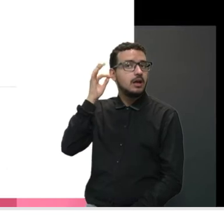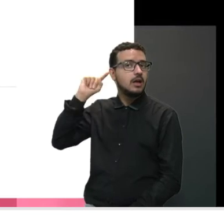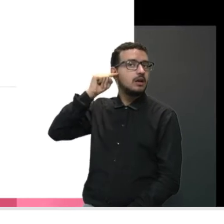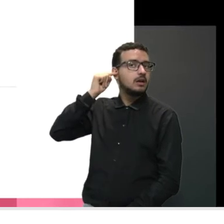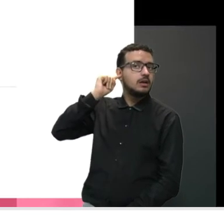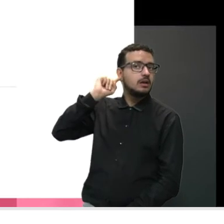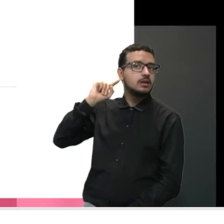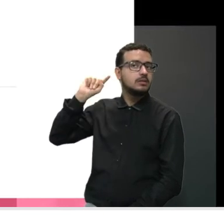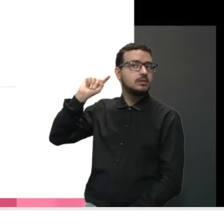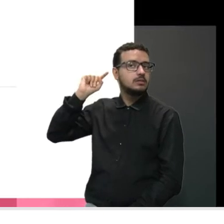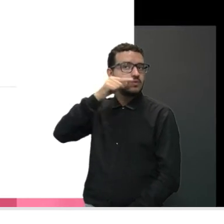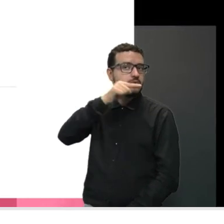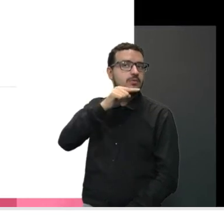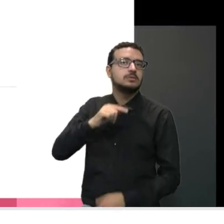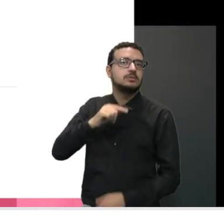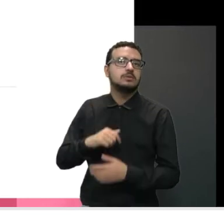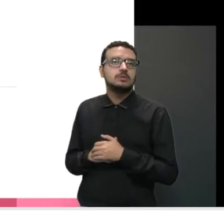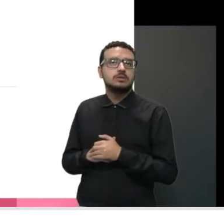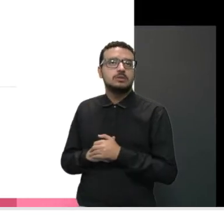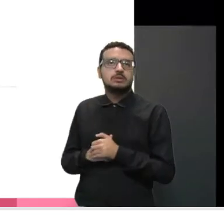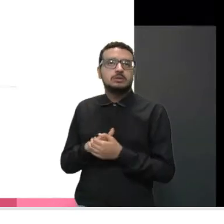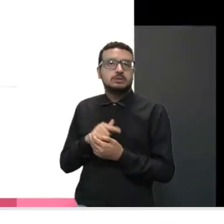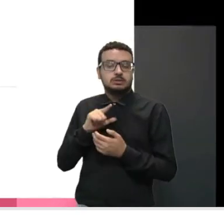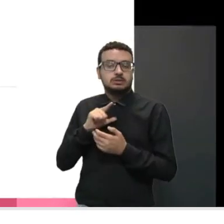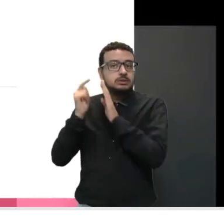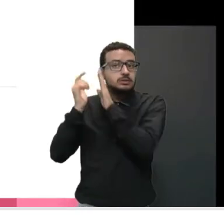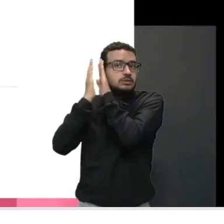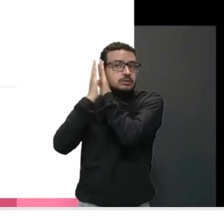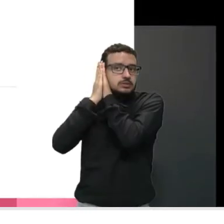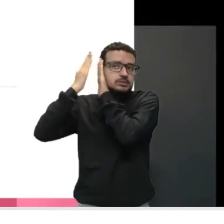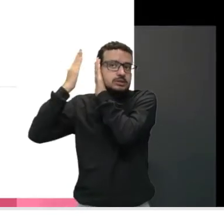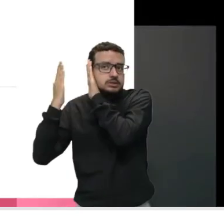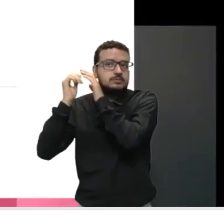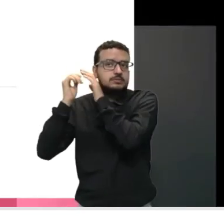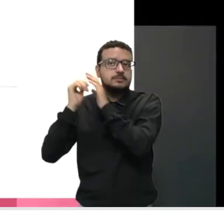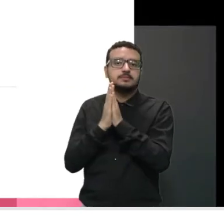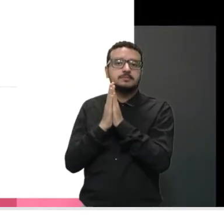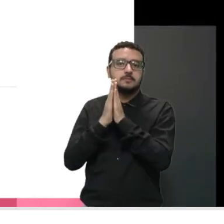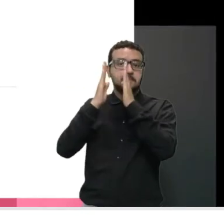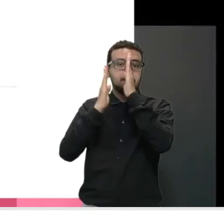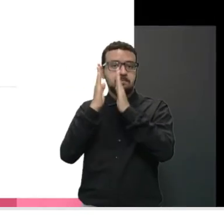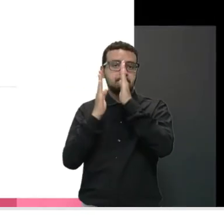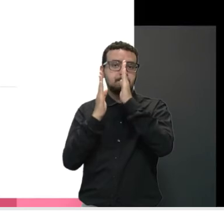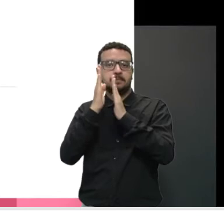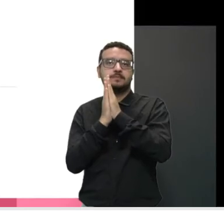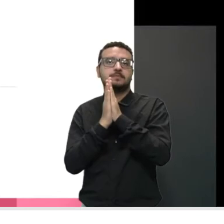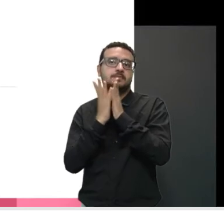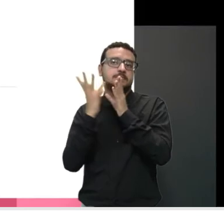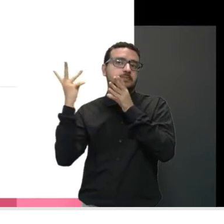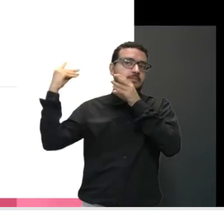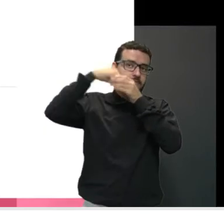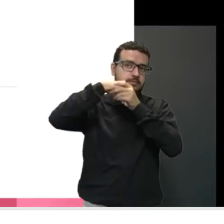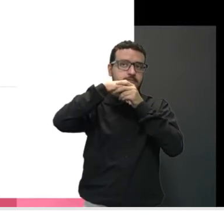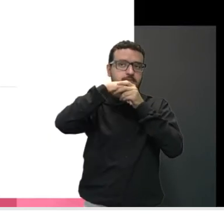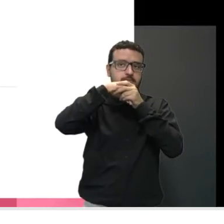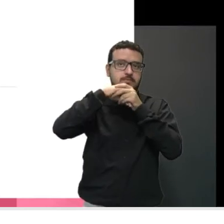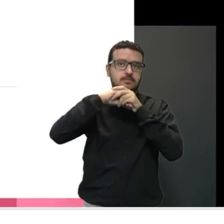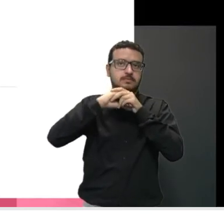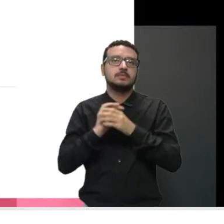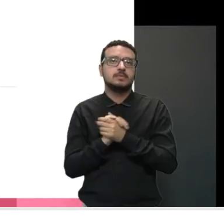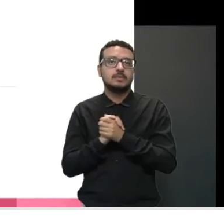ouvido médio e um ouvido interno. O ouvido externo está relacionado